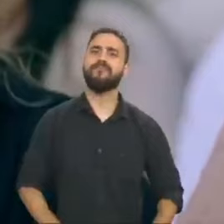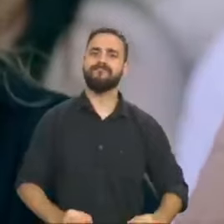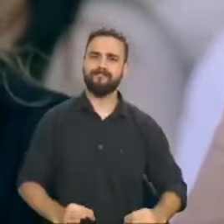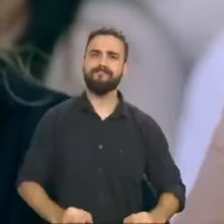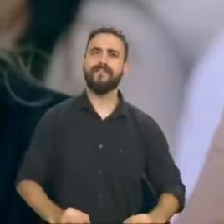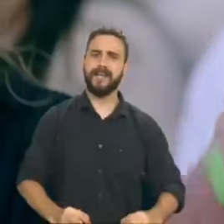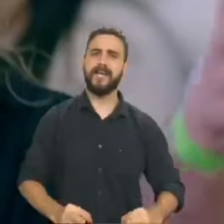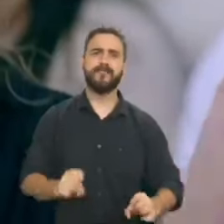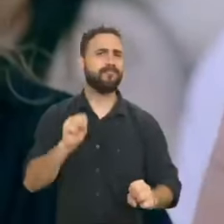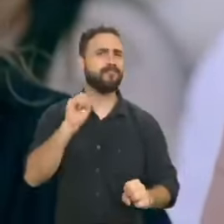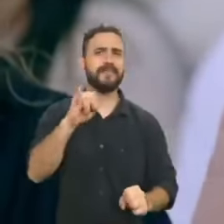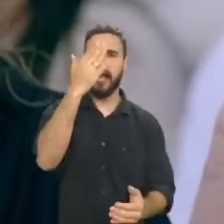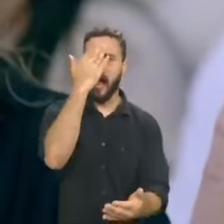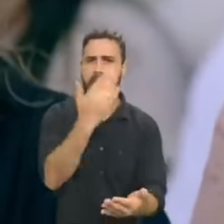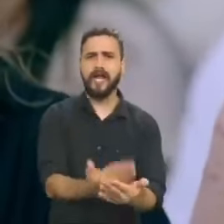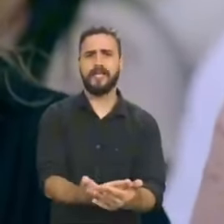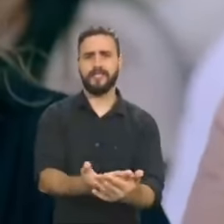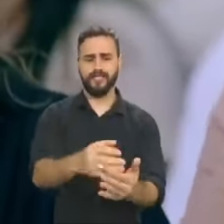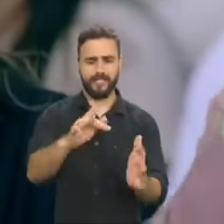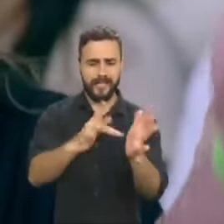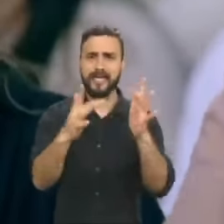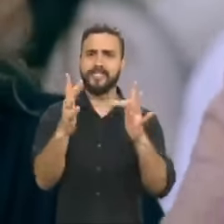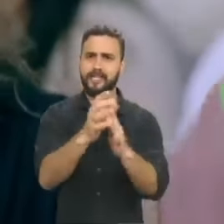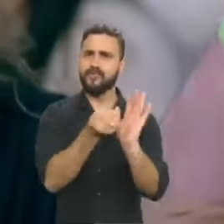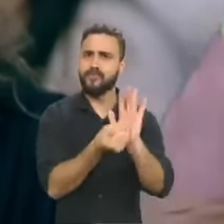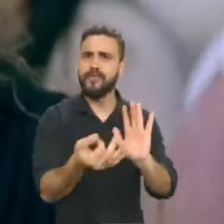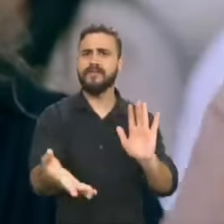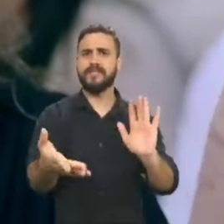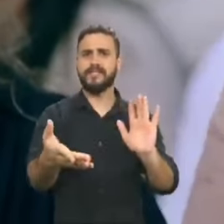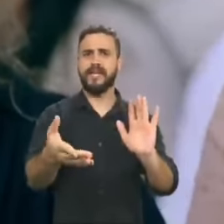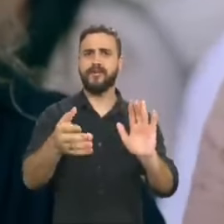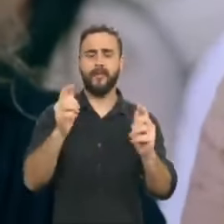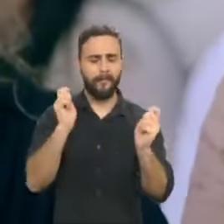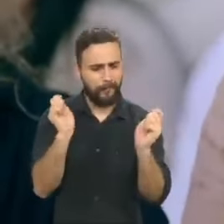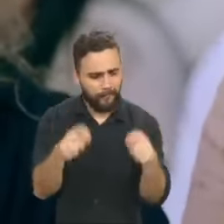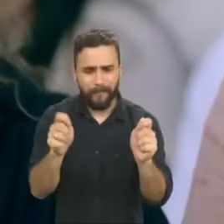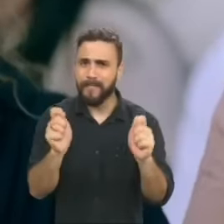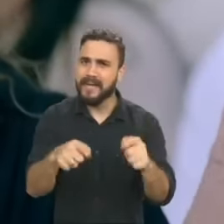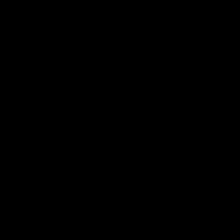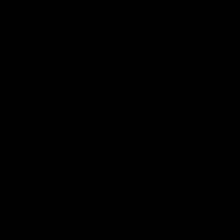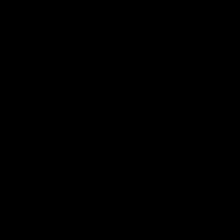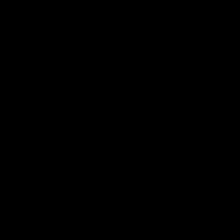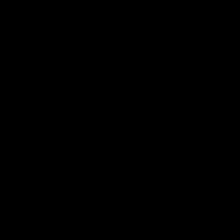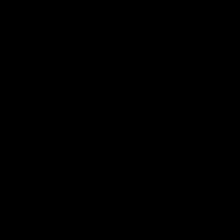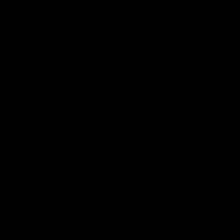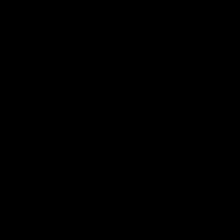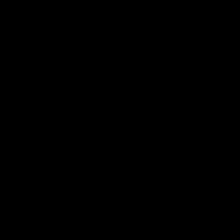aprendendo hoje, o Evangelho de Jesus no Brasil. Vamos ser o sal da terra verde e amarela.